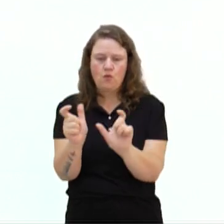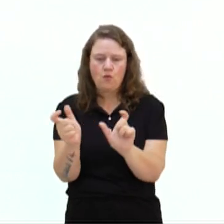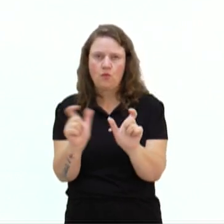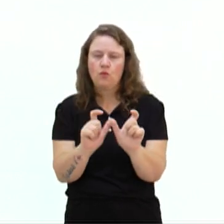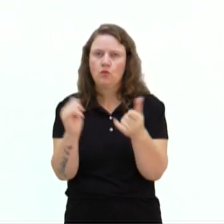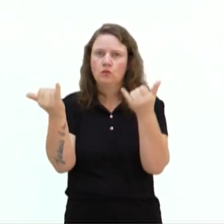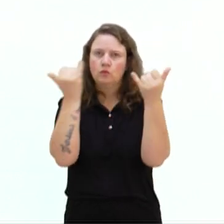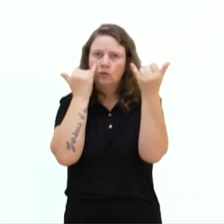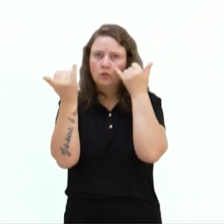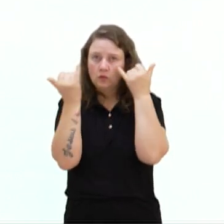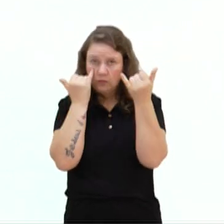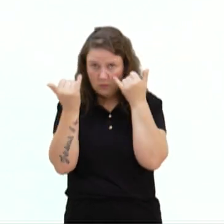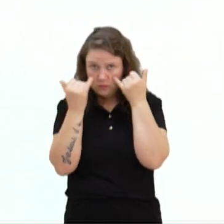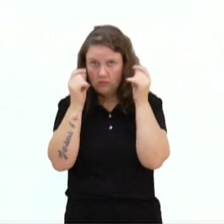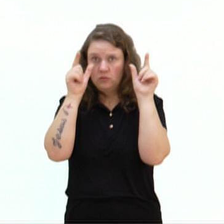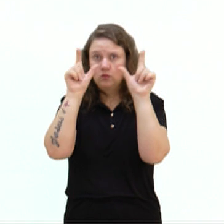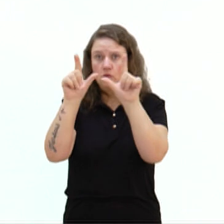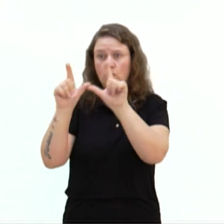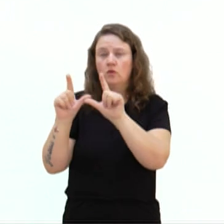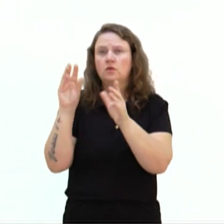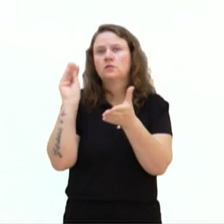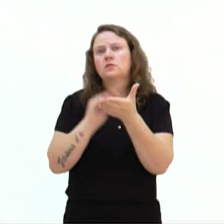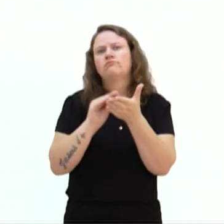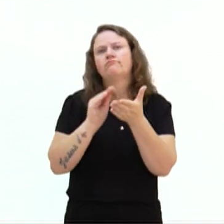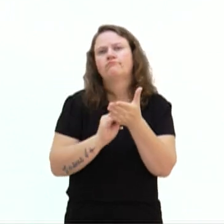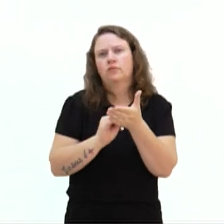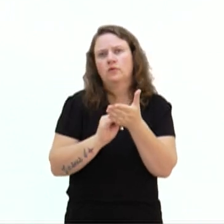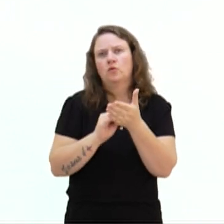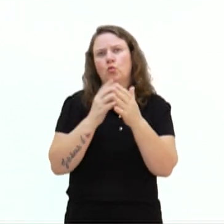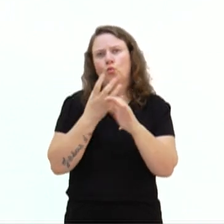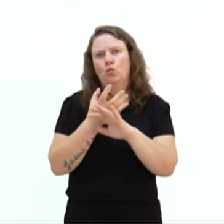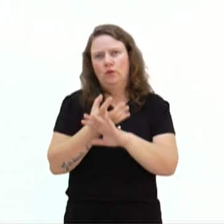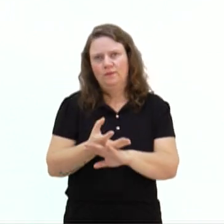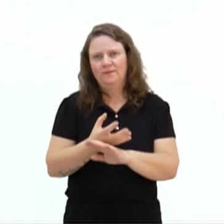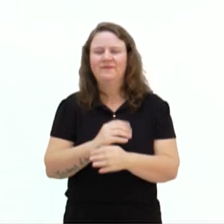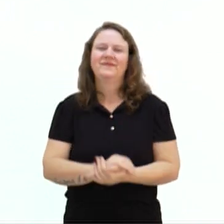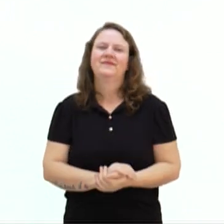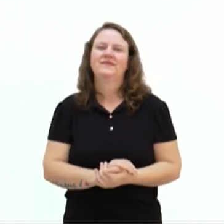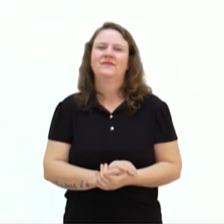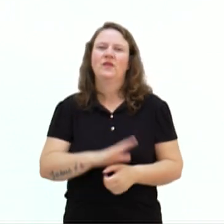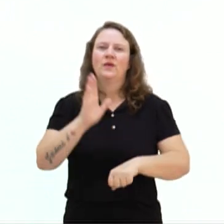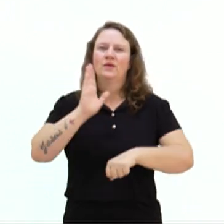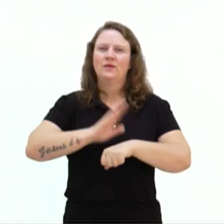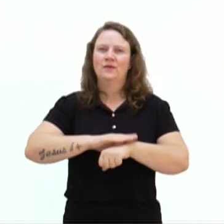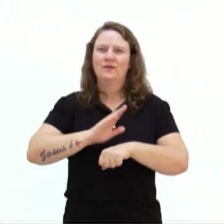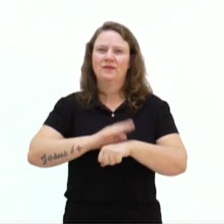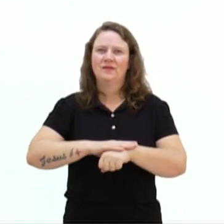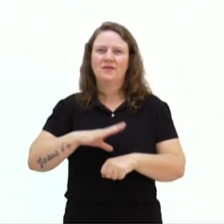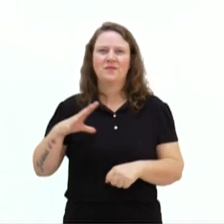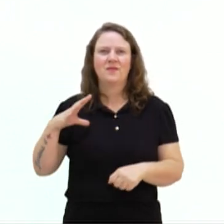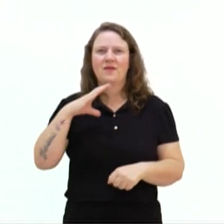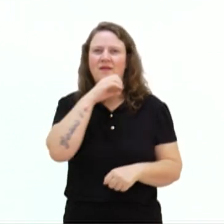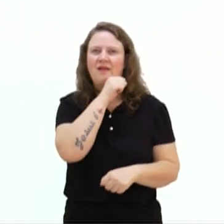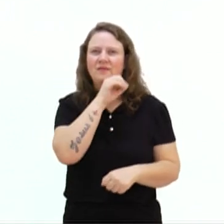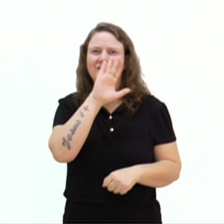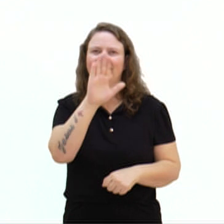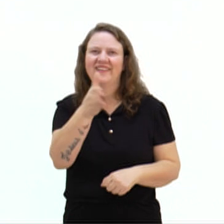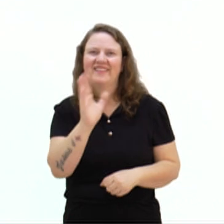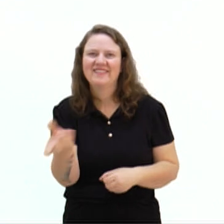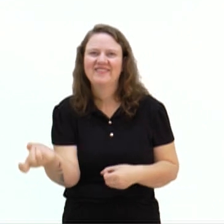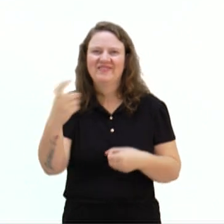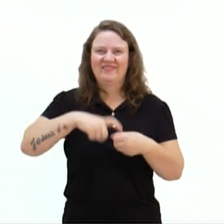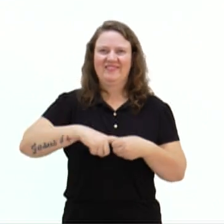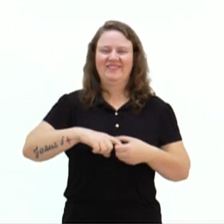no gráfico, nos quadradinhos que estão faltando. Tudo bem? Um tempinho para vocês fazerem e nós já